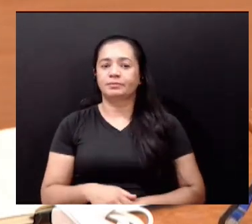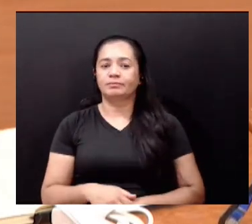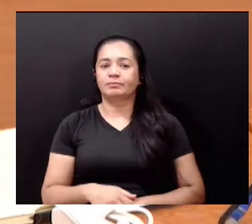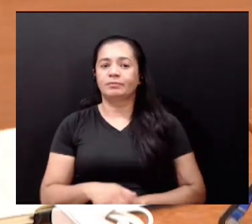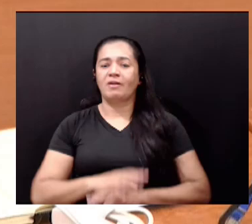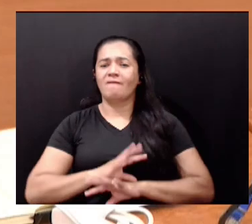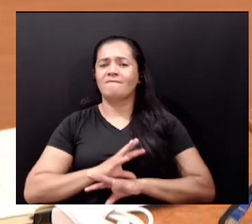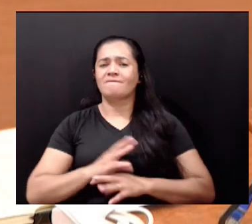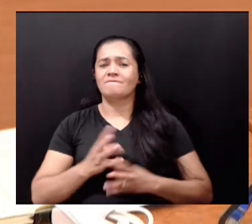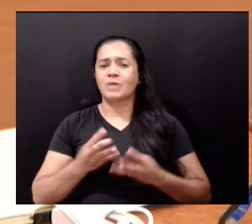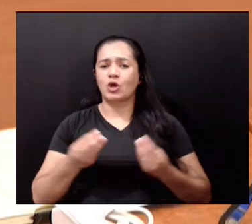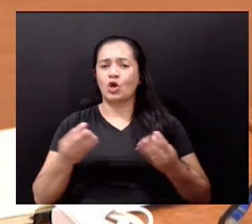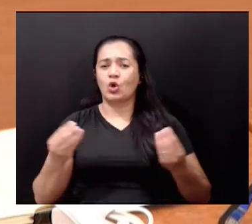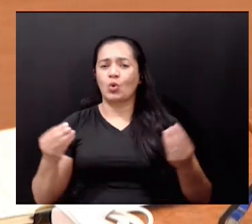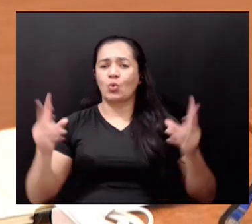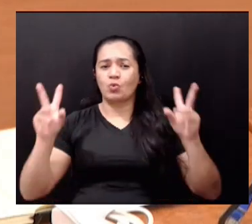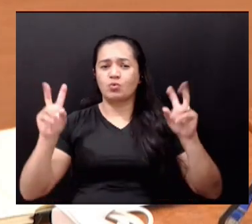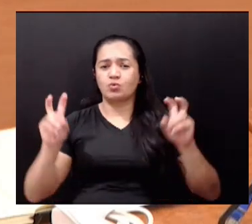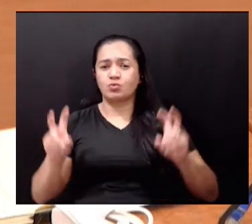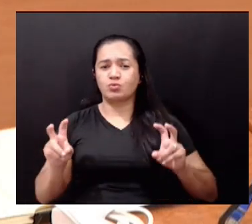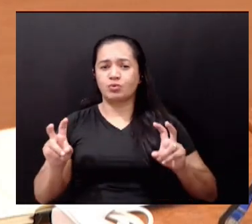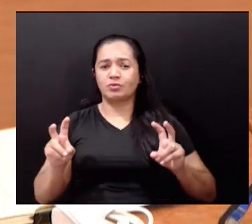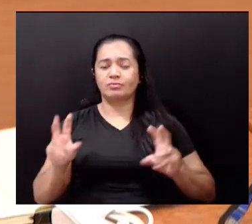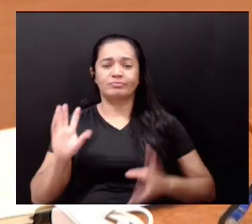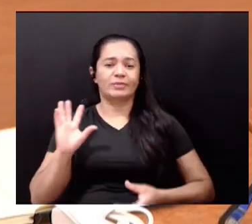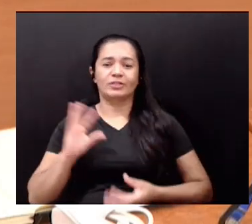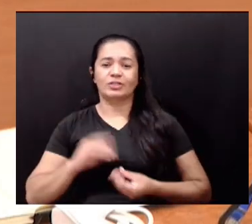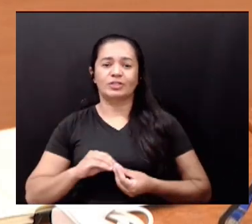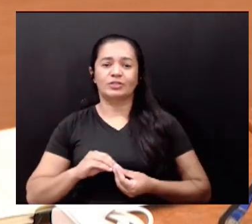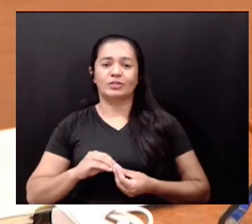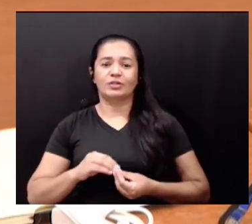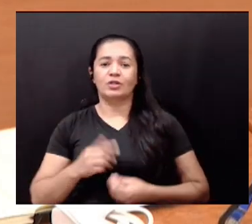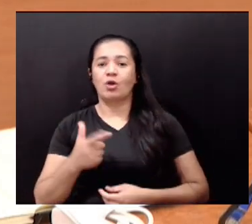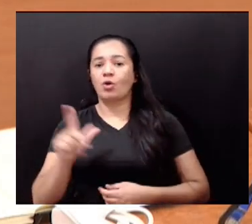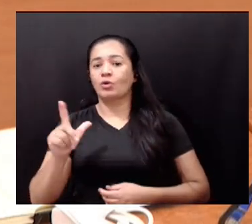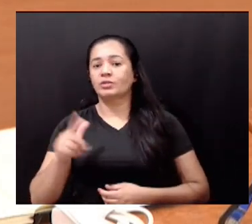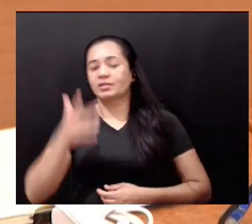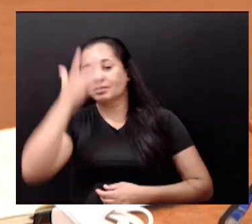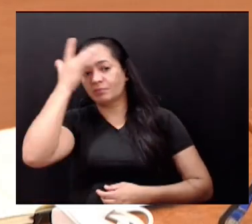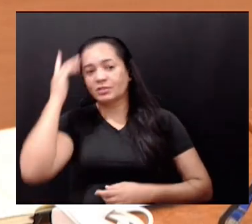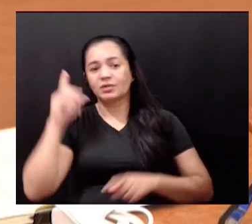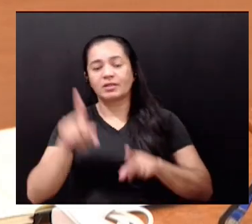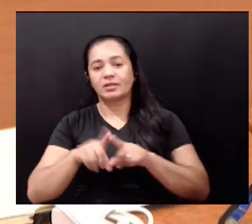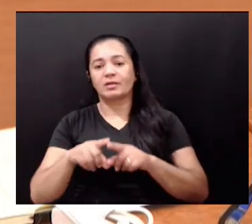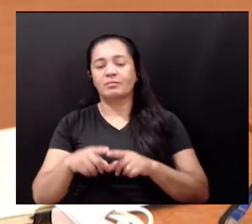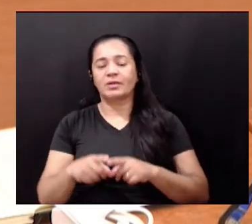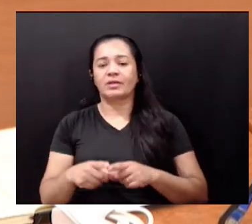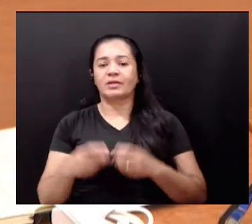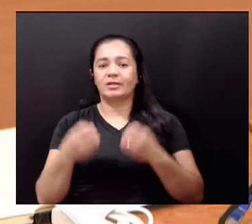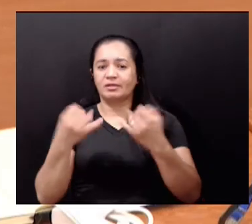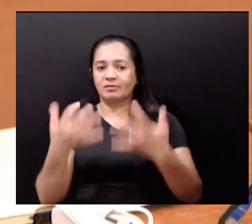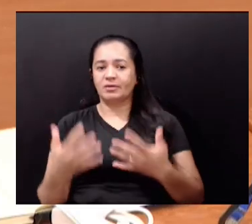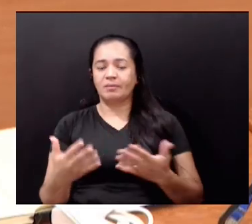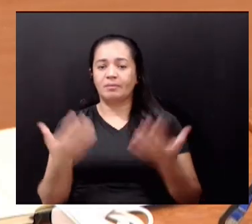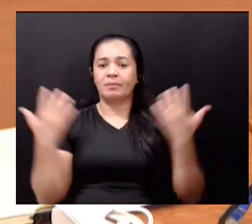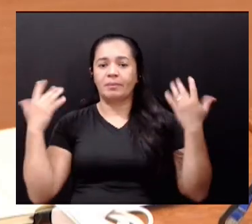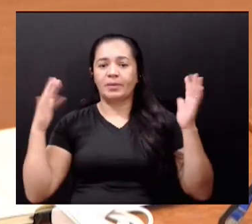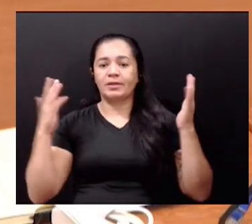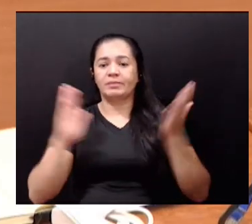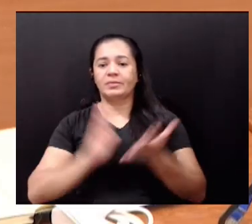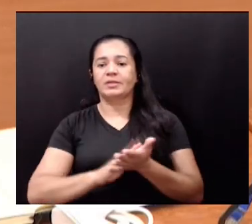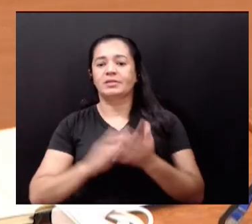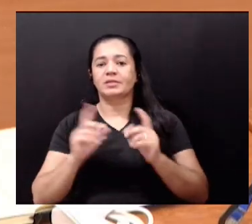temas, né? Acho que deixar para o pessoal contribuir também, mas parabenizar a realização dessa reunião. É muito bom que a